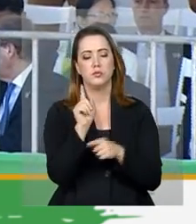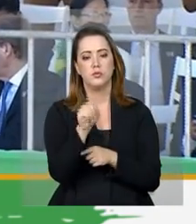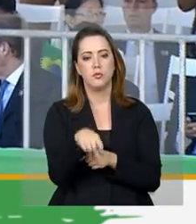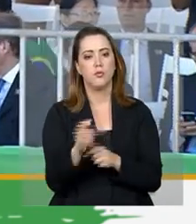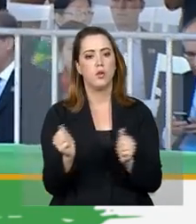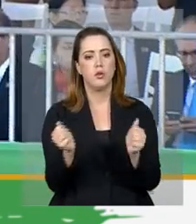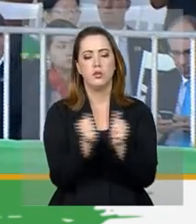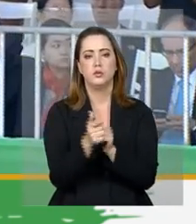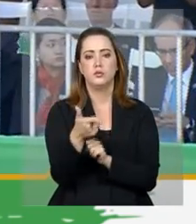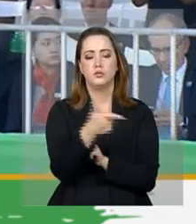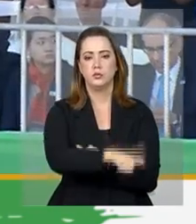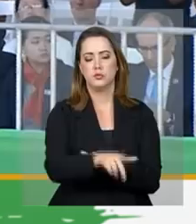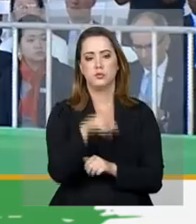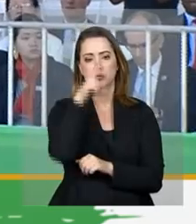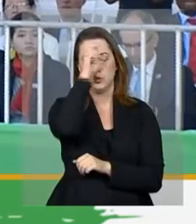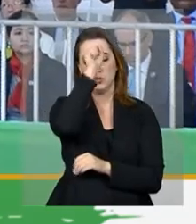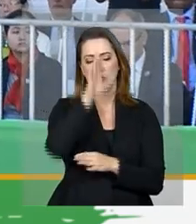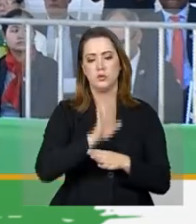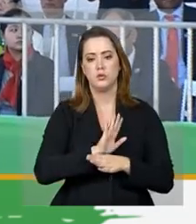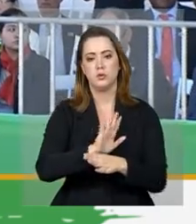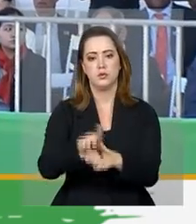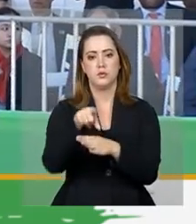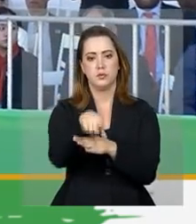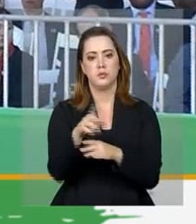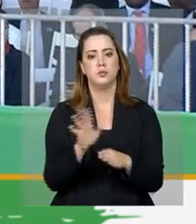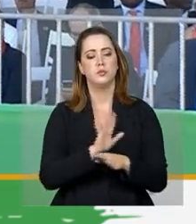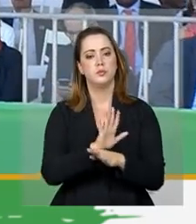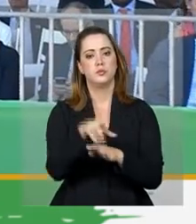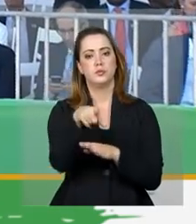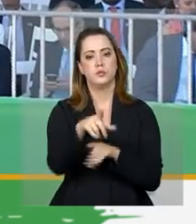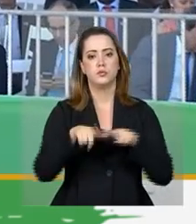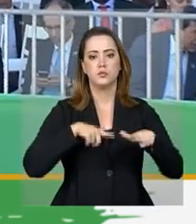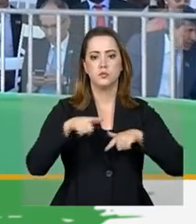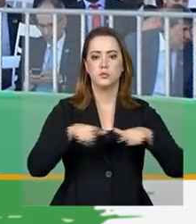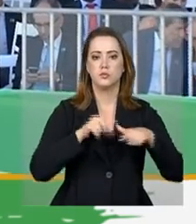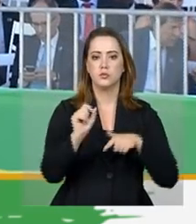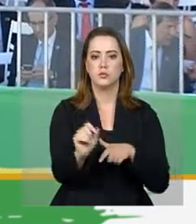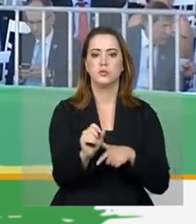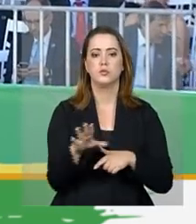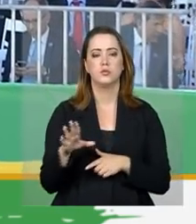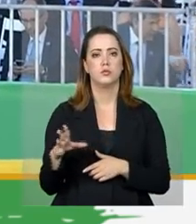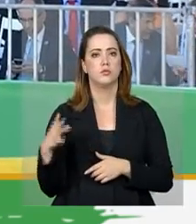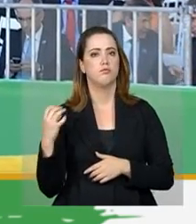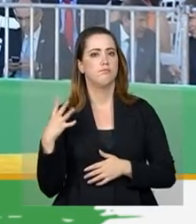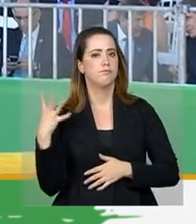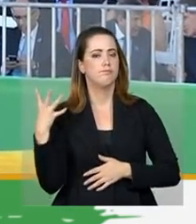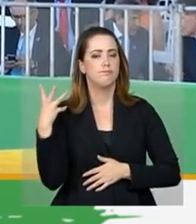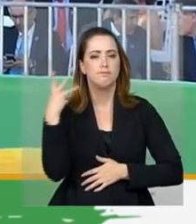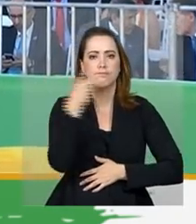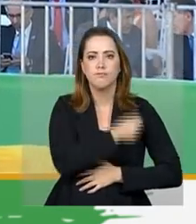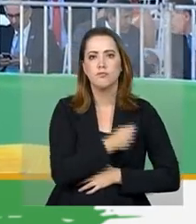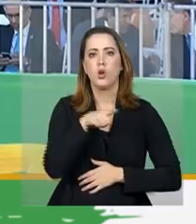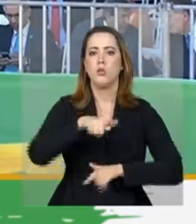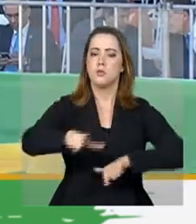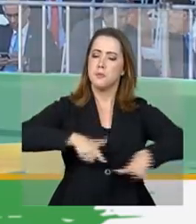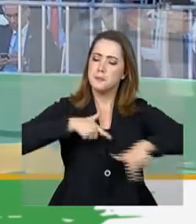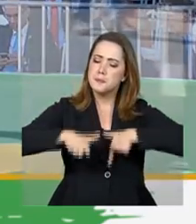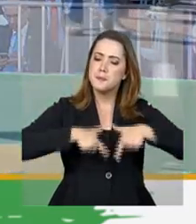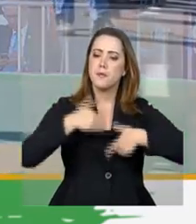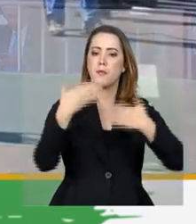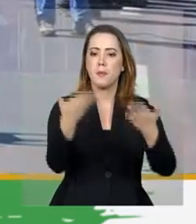junto com as outras forças auxiliares, forças armadas, um trabalho muito intenso naquela